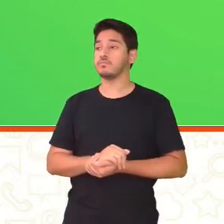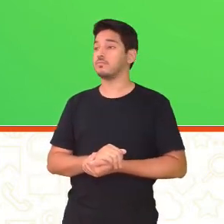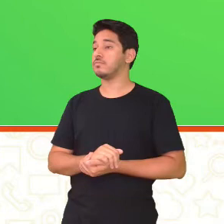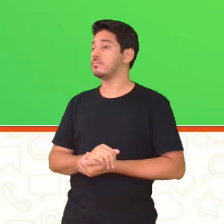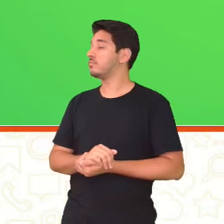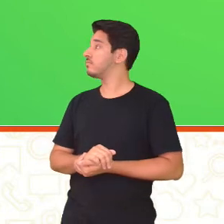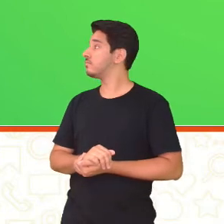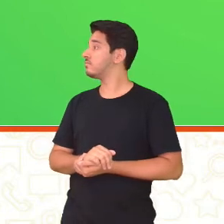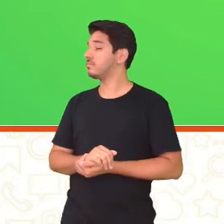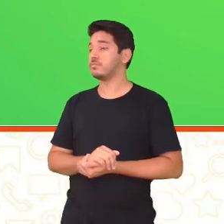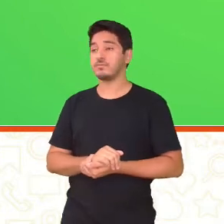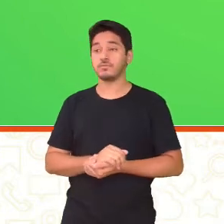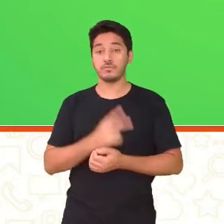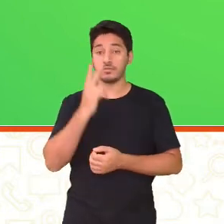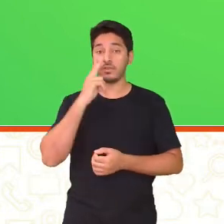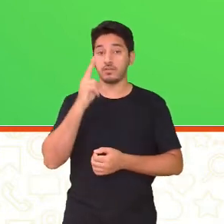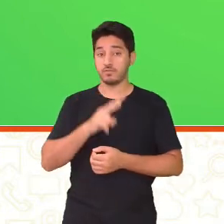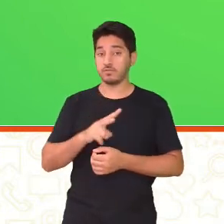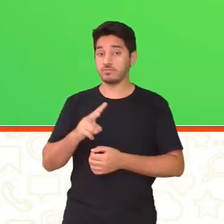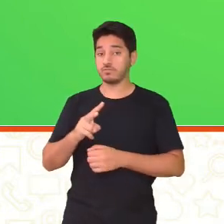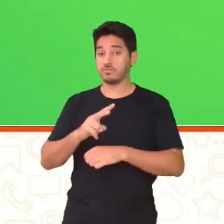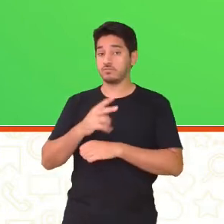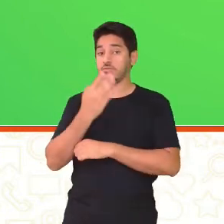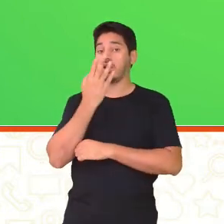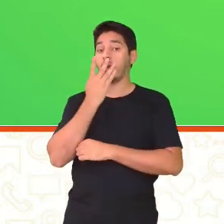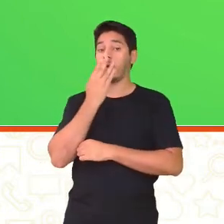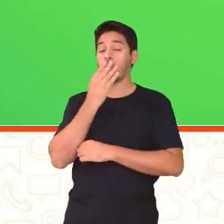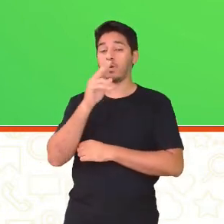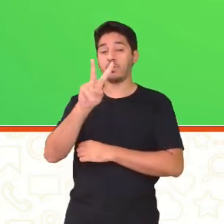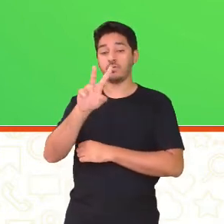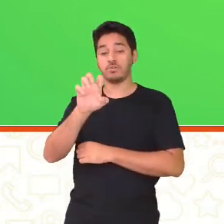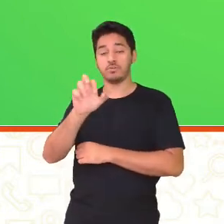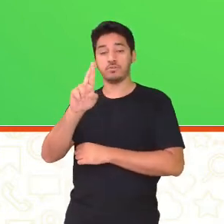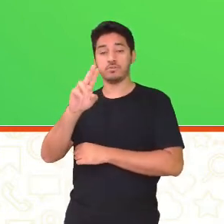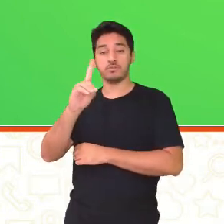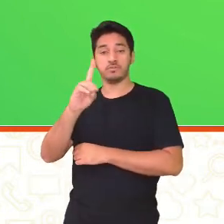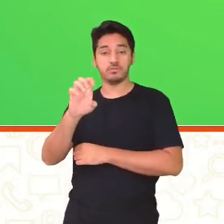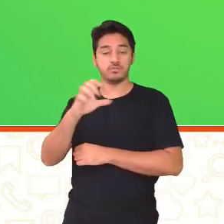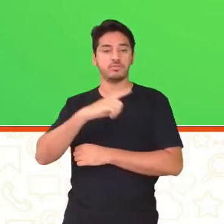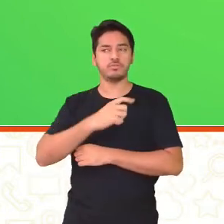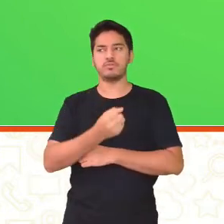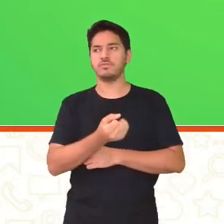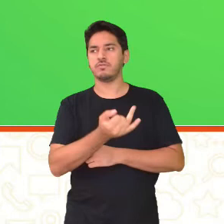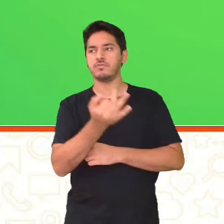Já observaram a cor verde? Encontramos em vários